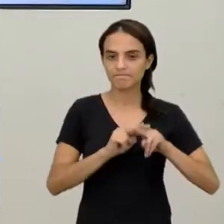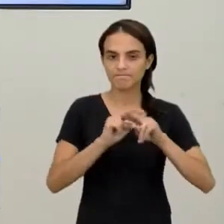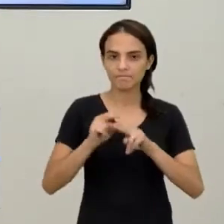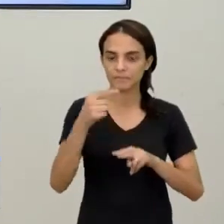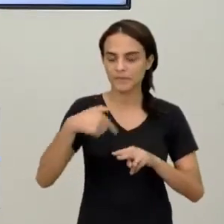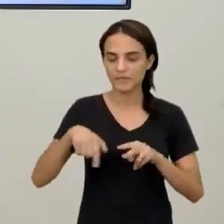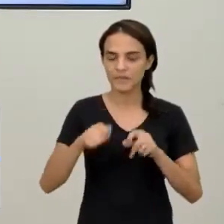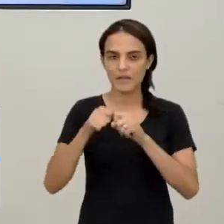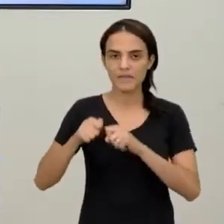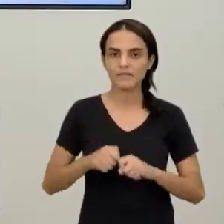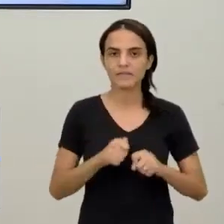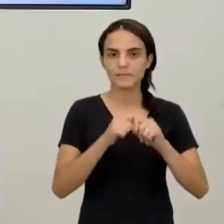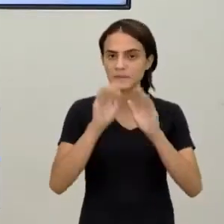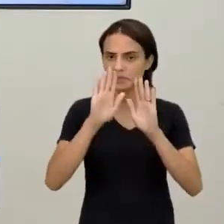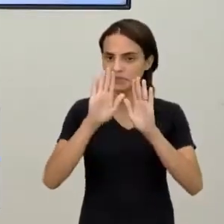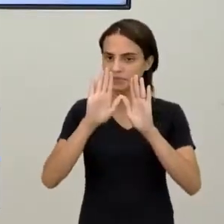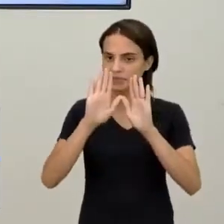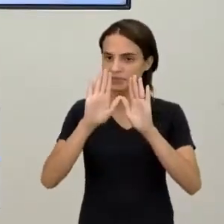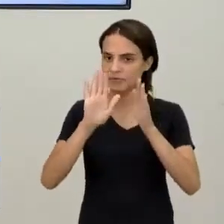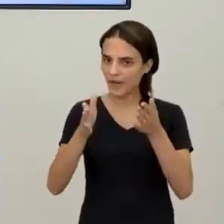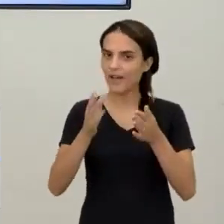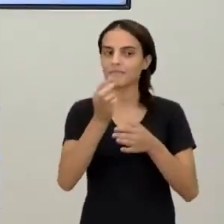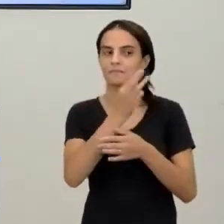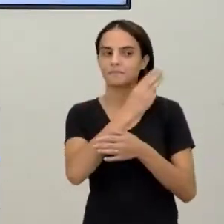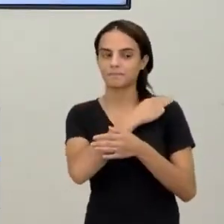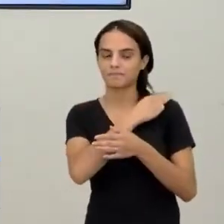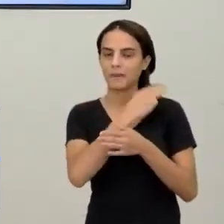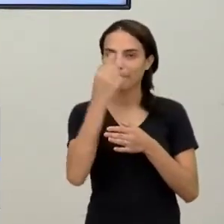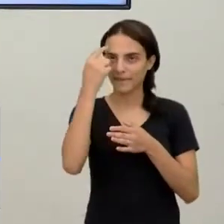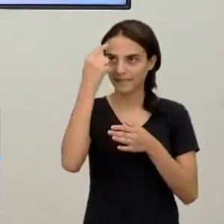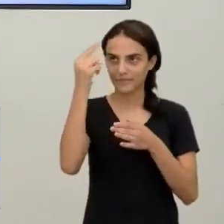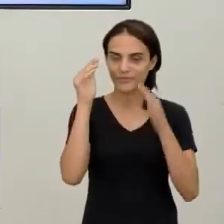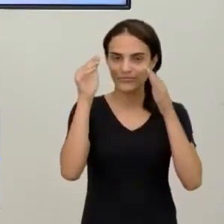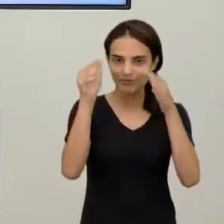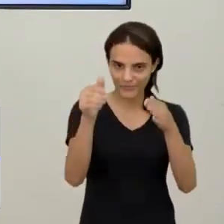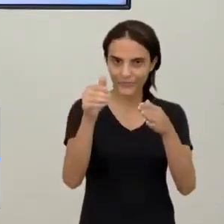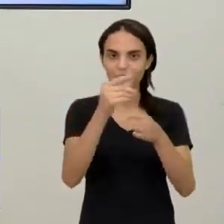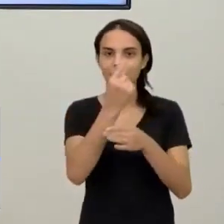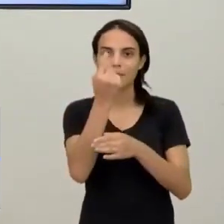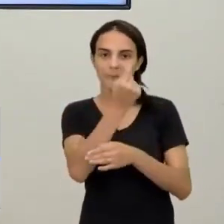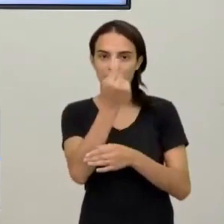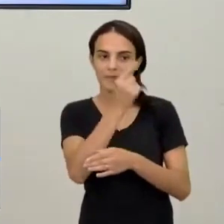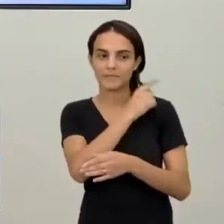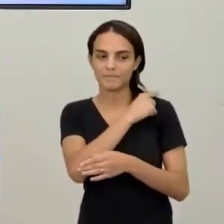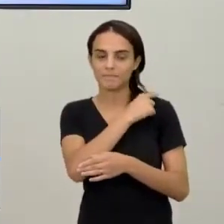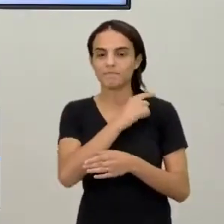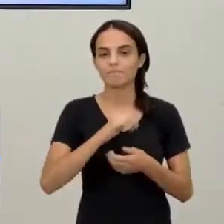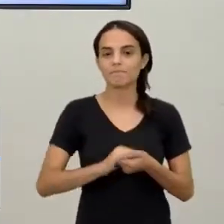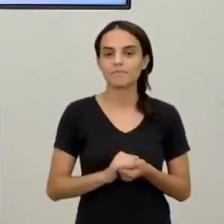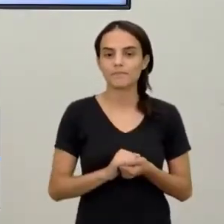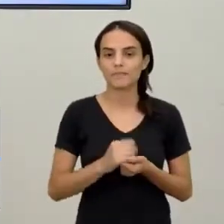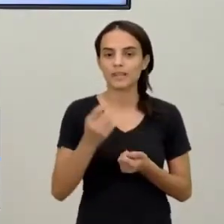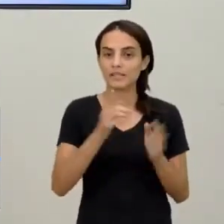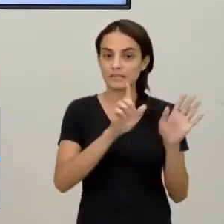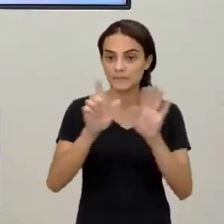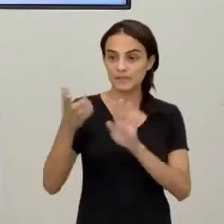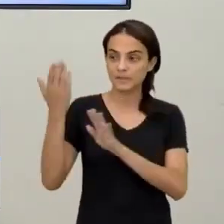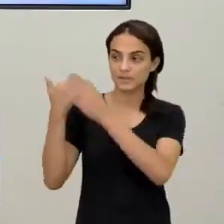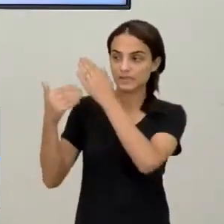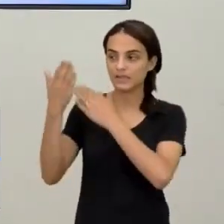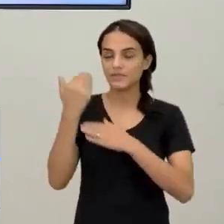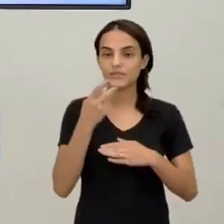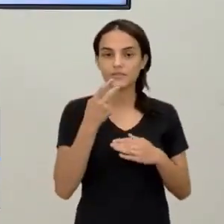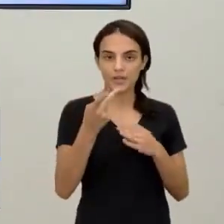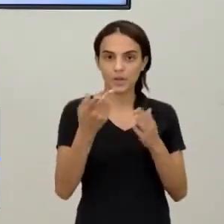fazendo. Já com o pé lá no ensino médio, lá na primeira série, né? Nós vamos precisar de algumas coisas. A semana passada a gente falou um pouquinho sobre